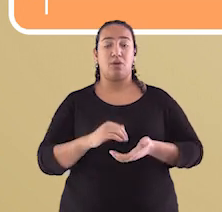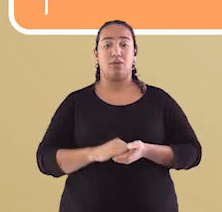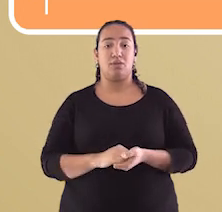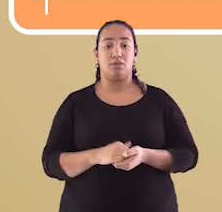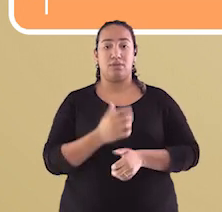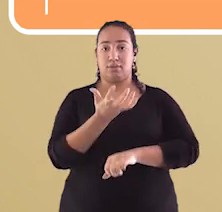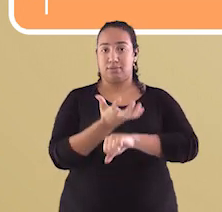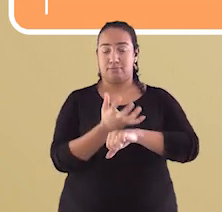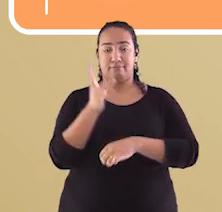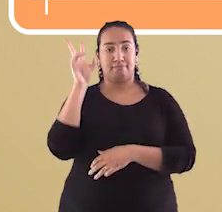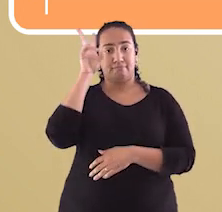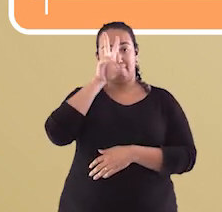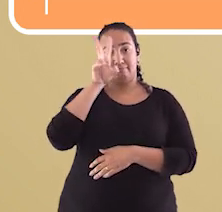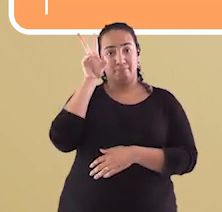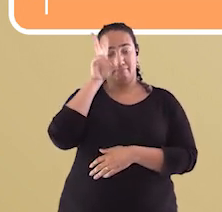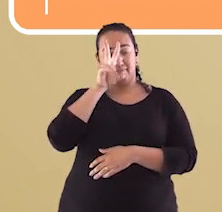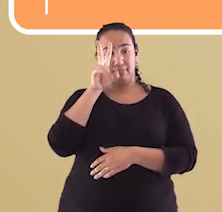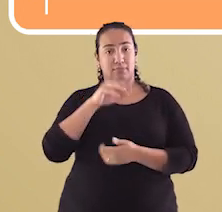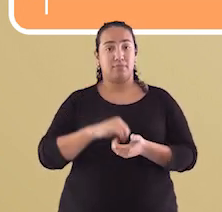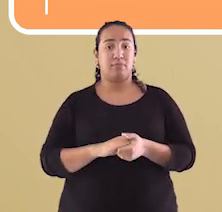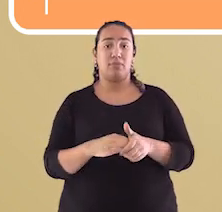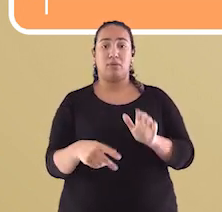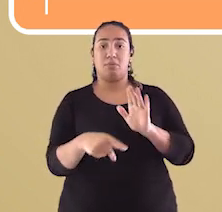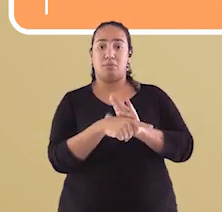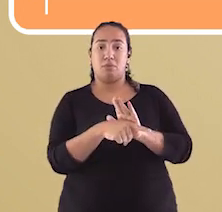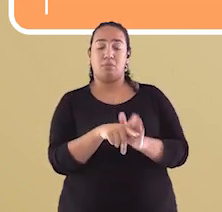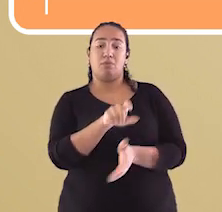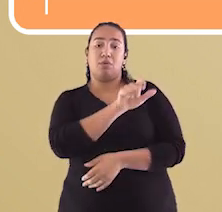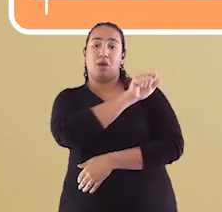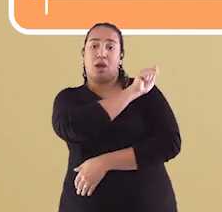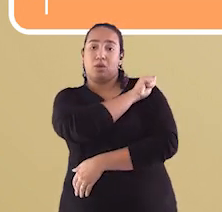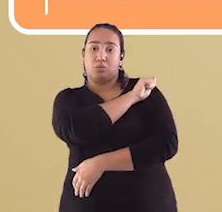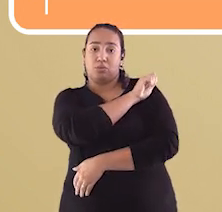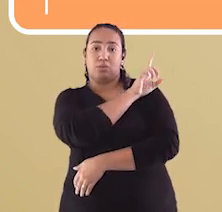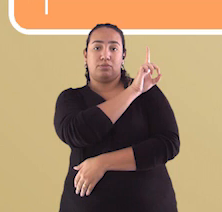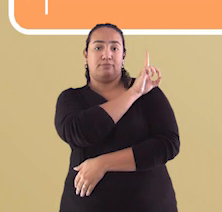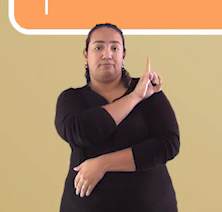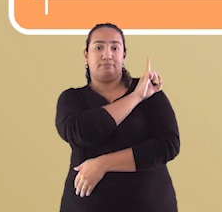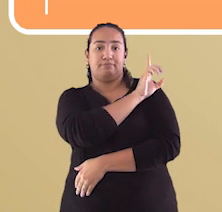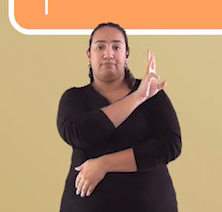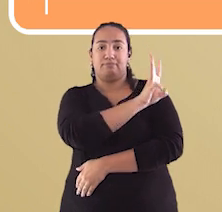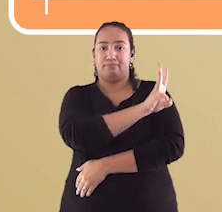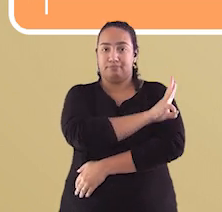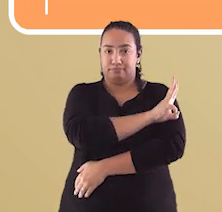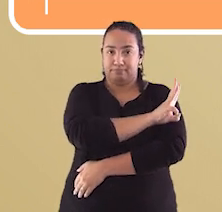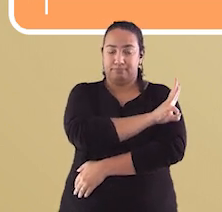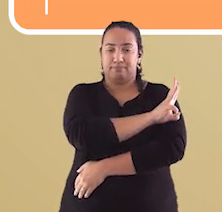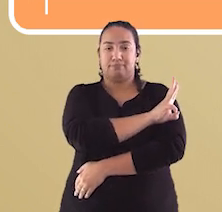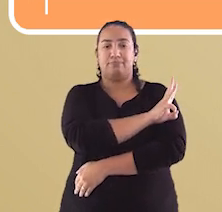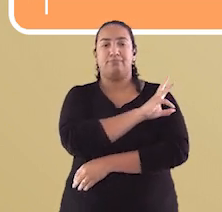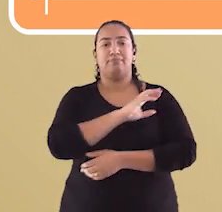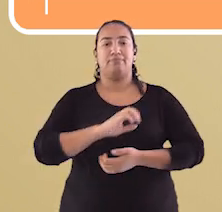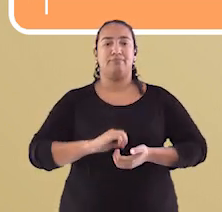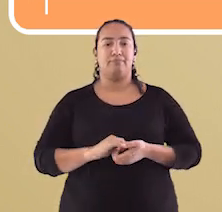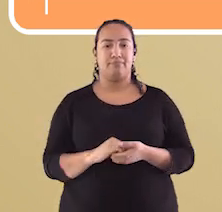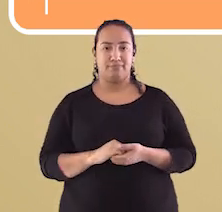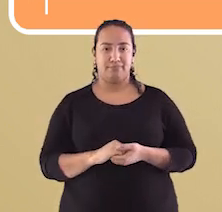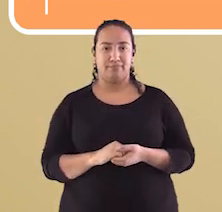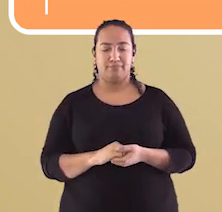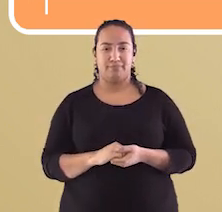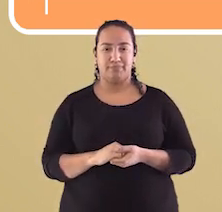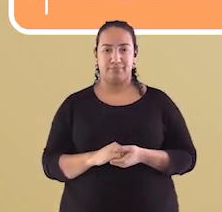componente curricular de História é destinada para os estudantes do primeiro ao terceiro ano do